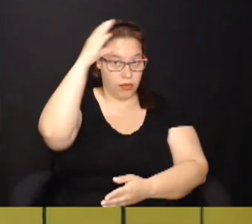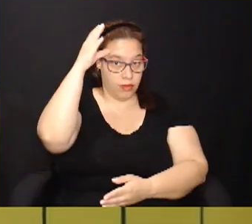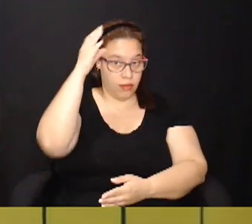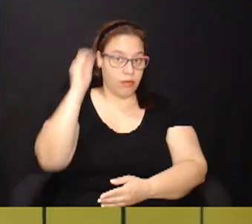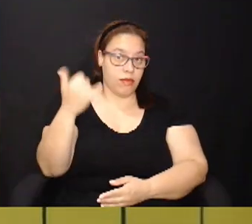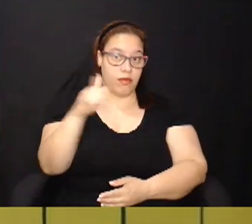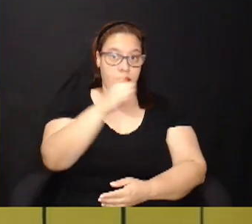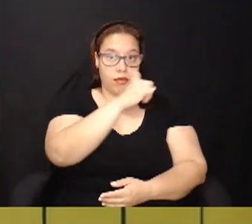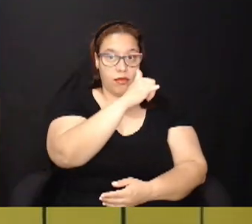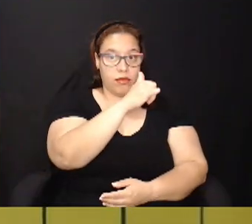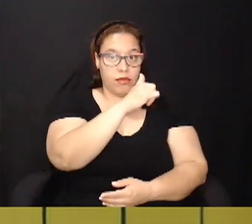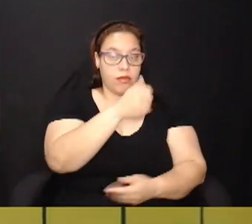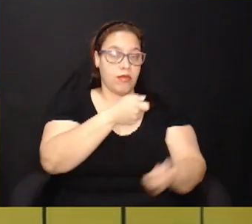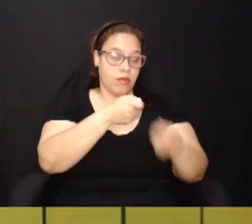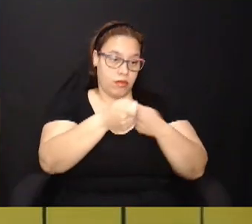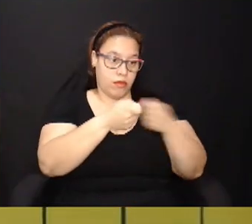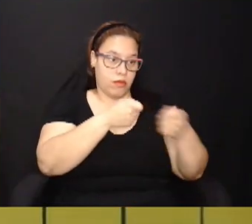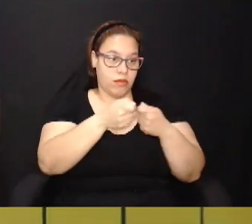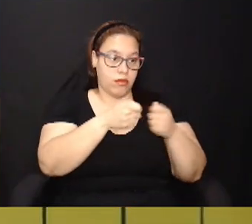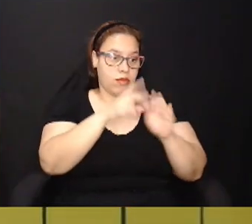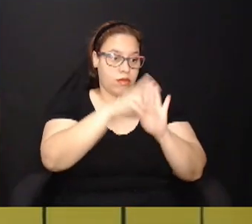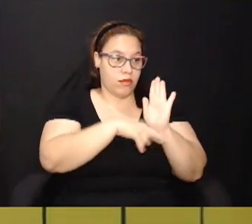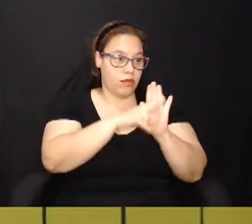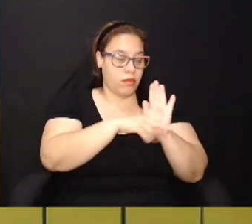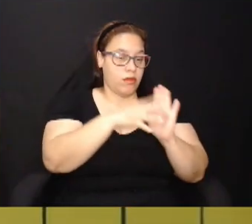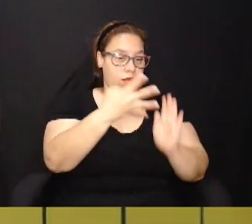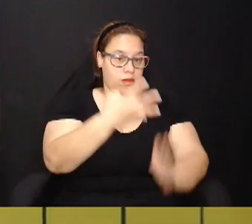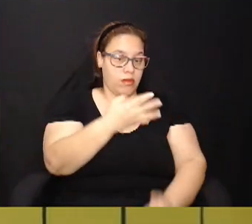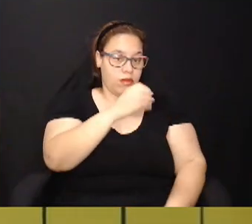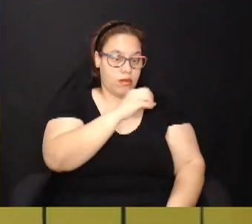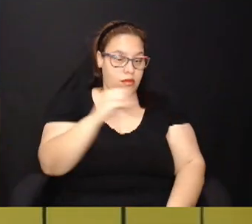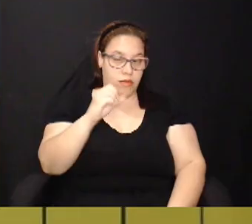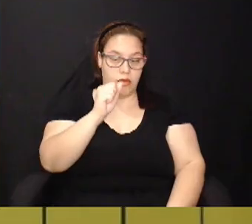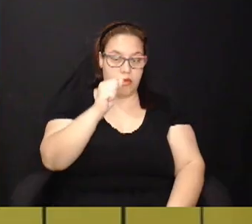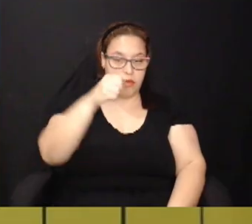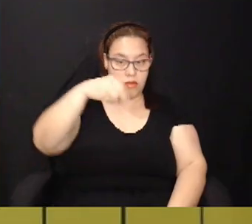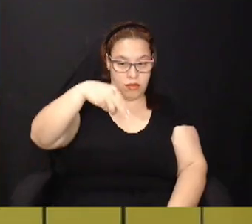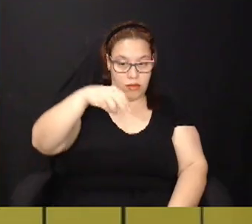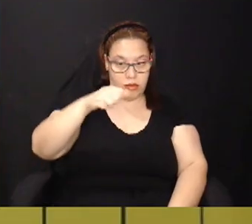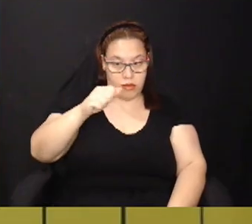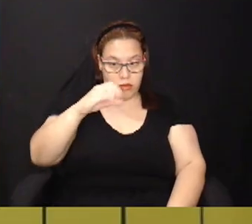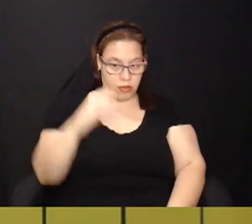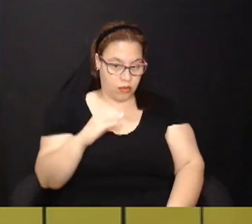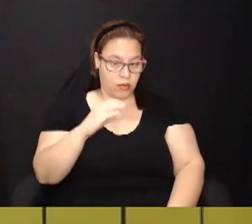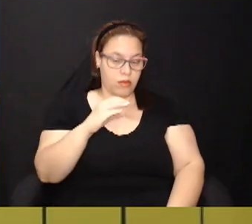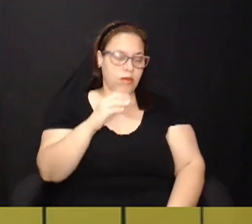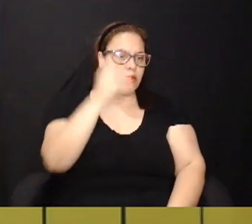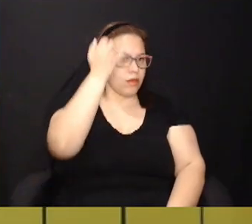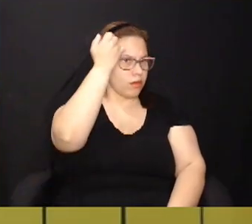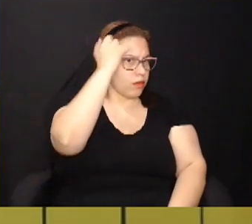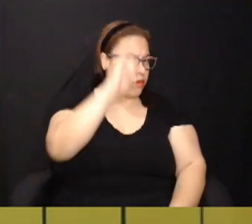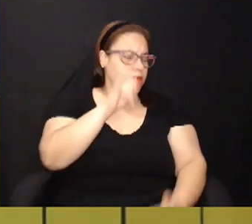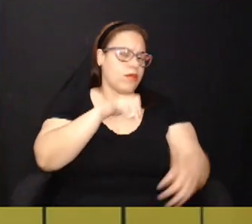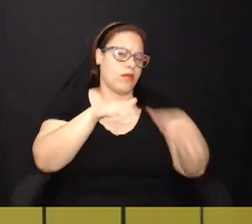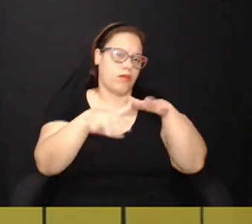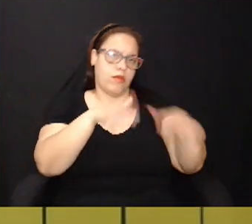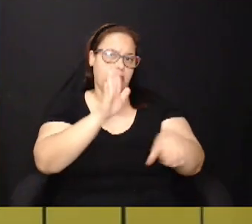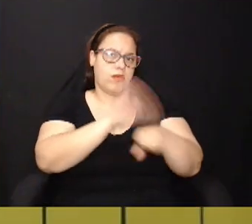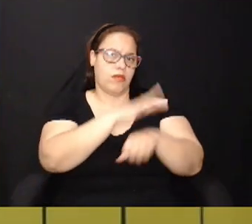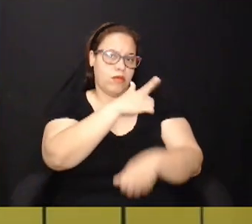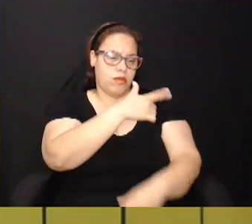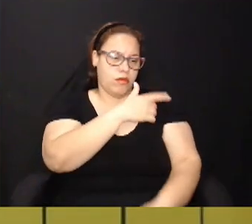são regulados pela Resolução 400 da ANAC. Só para se ter uma ideia, o país movimenta mais de 100 milhões